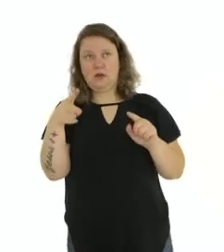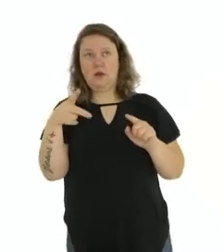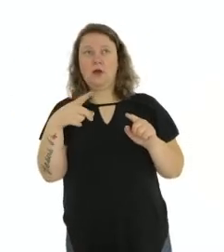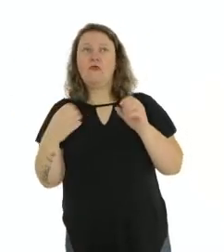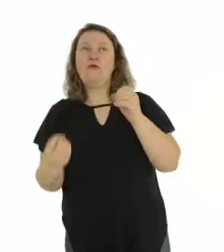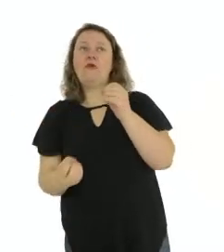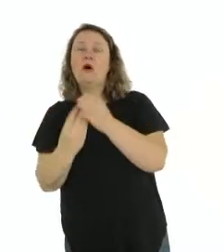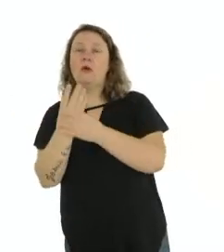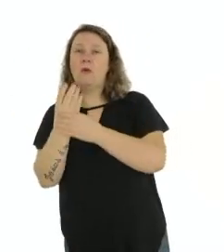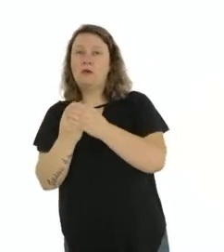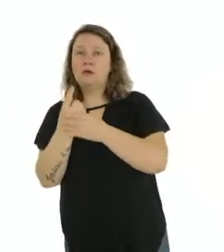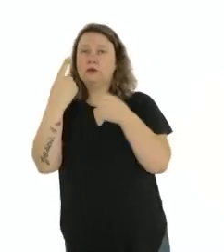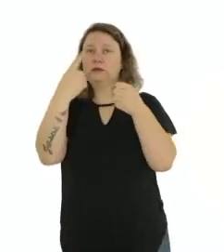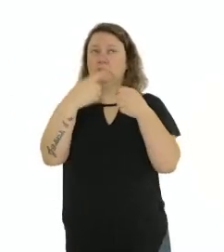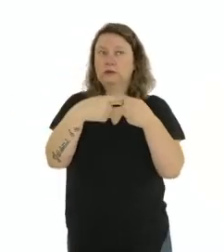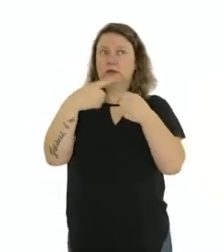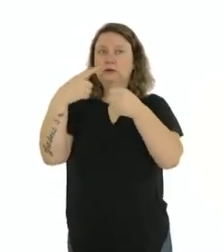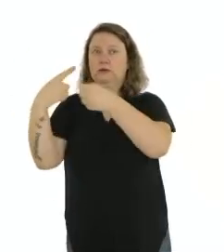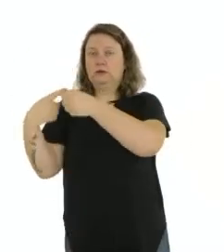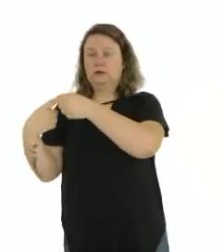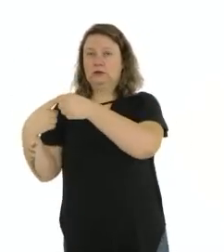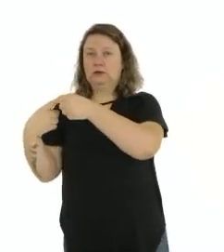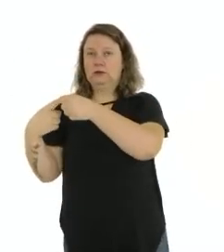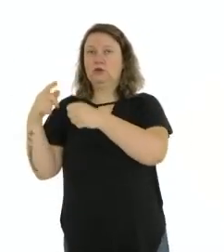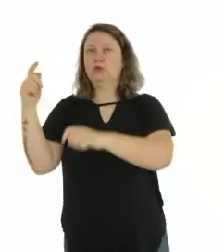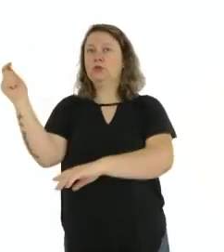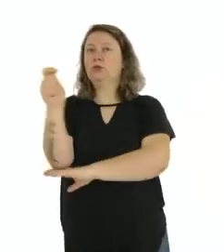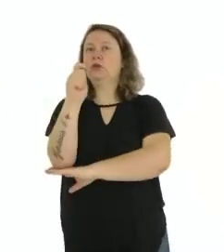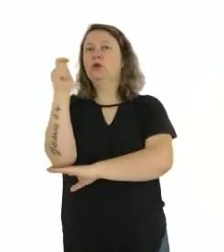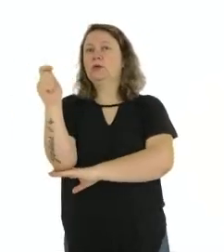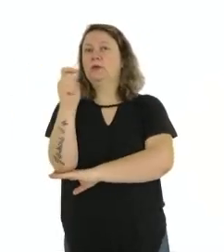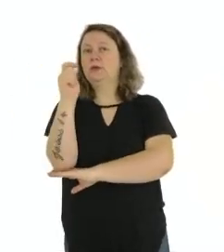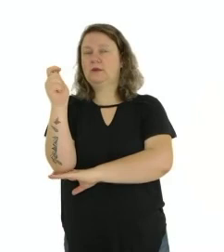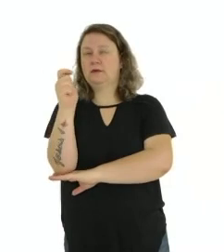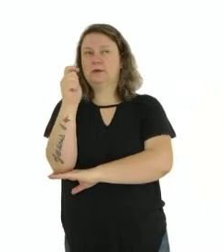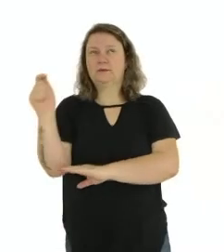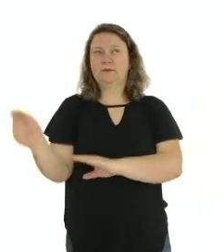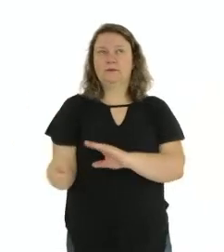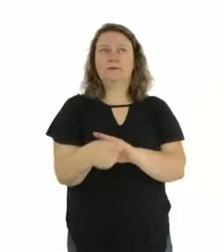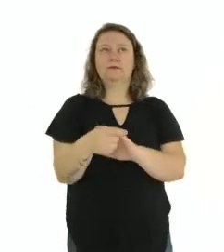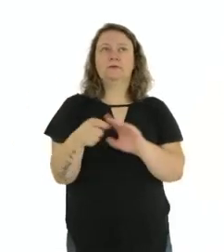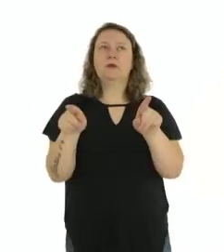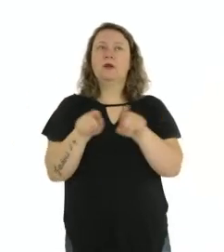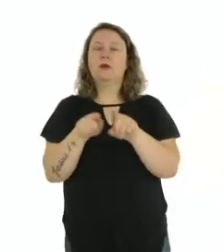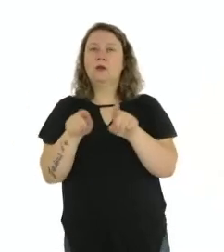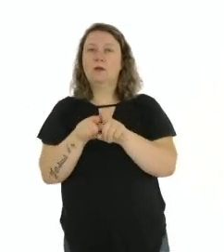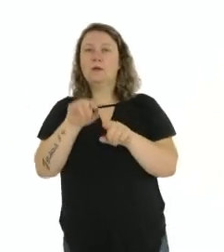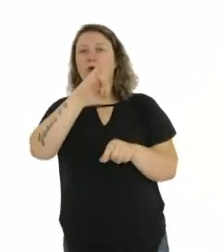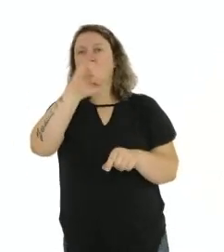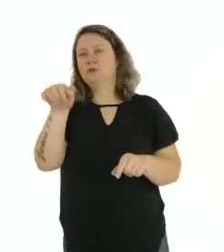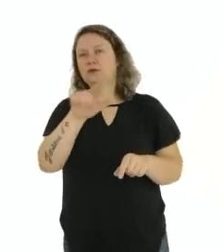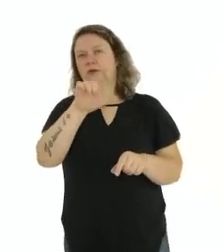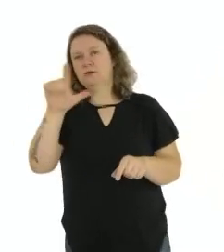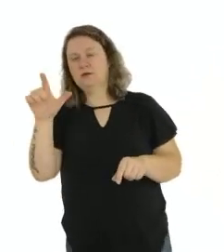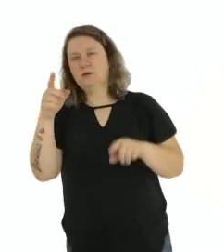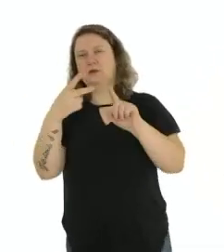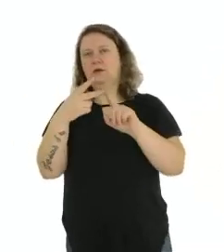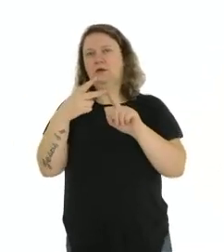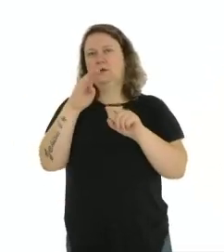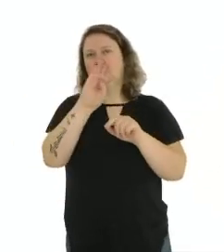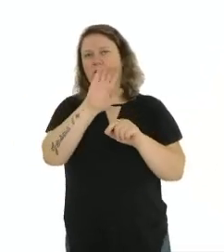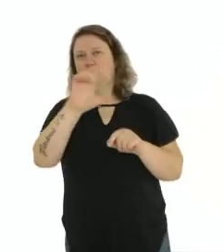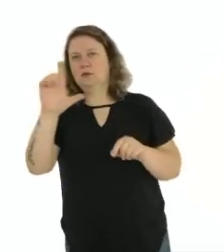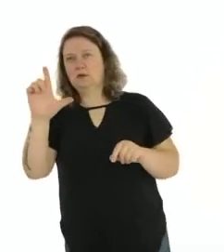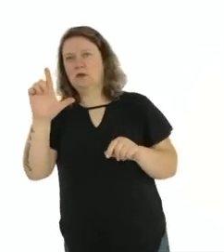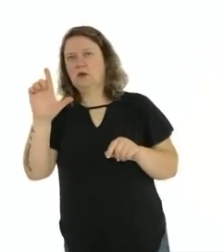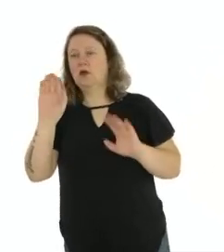formaram em São Leopoldo e Novo Hamburgo, no Rio Grande do Sul, né, em Blumenau e Joinville, em Santa Catarina, algumas colônias. Nós vamos